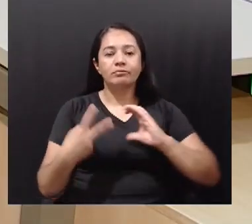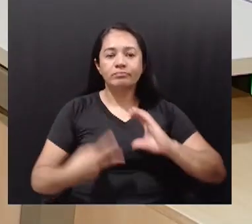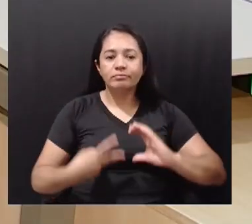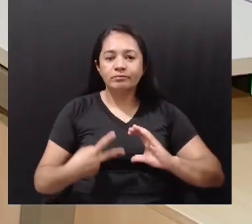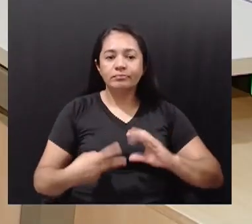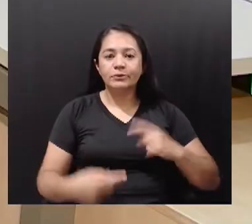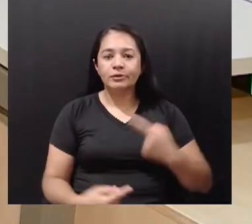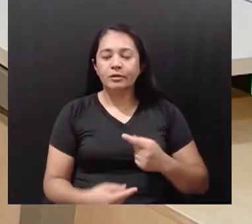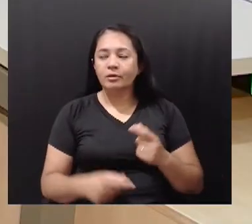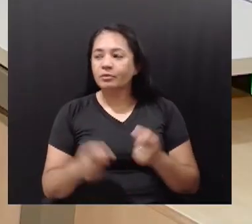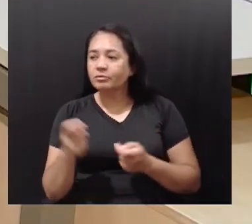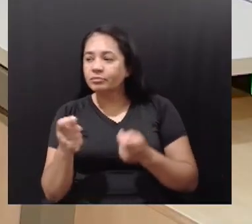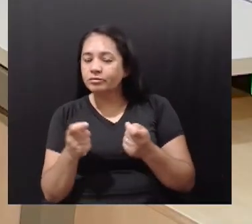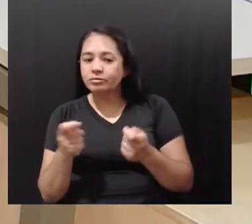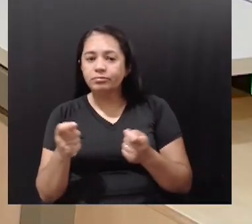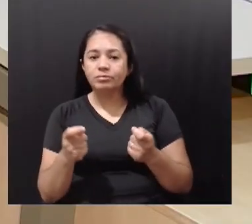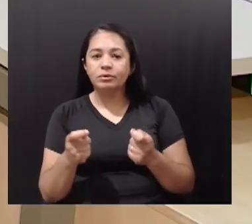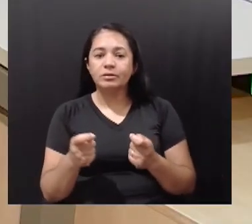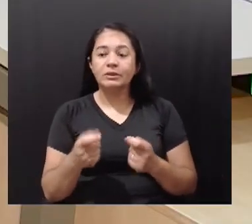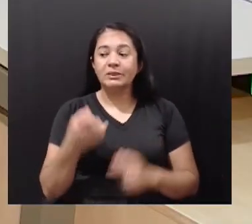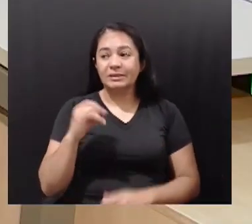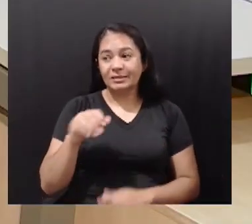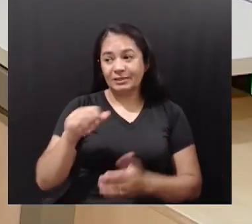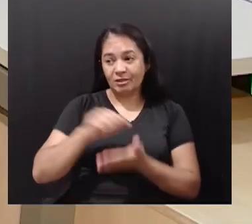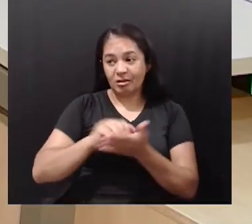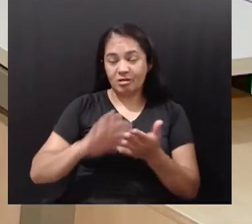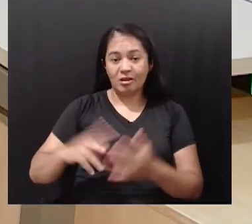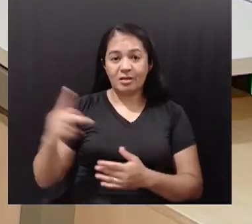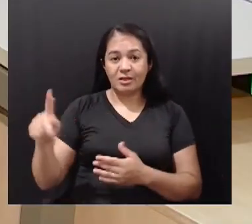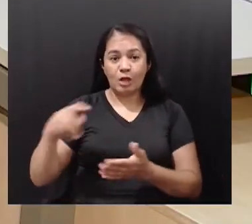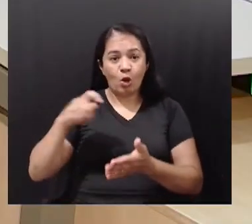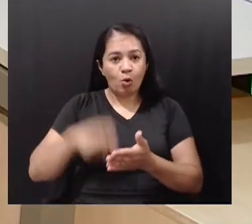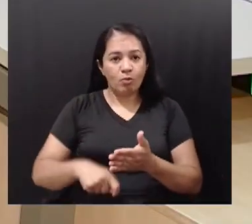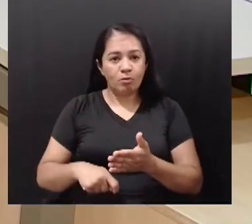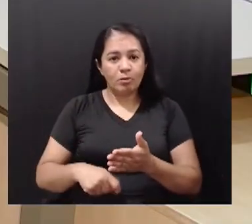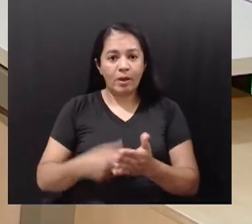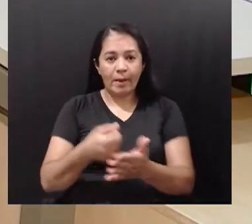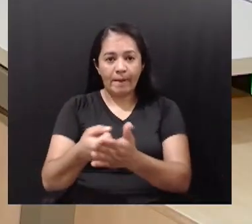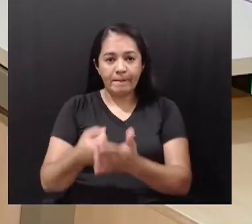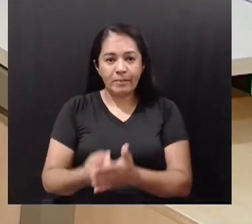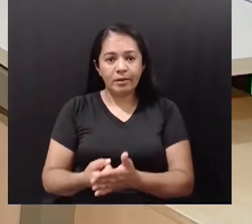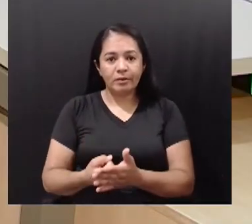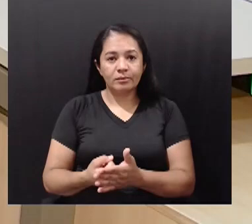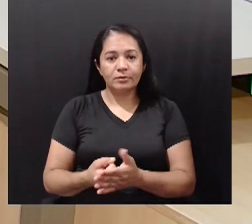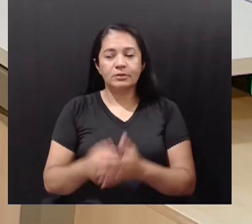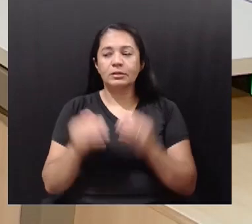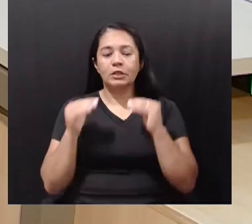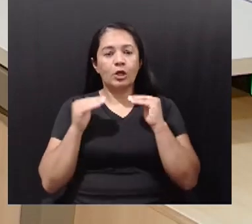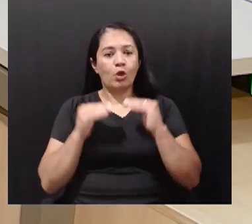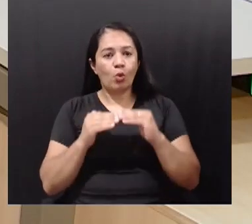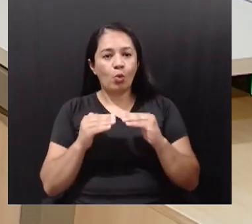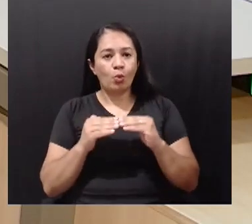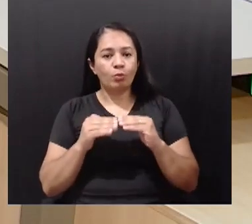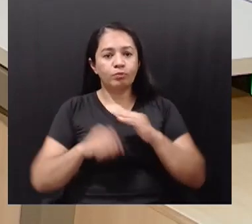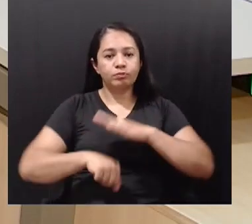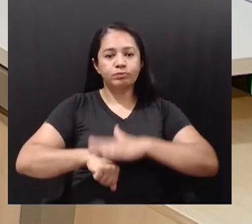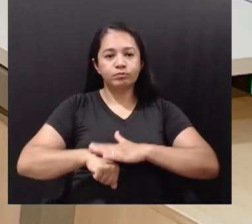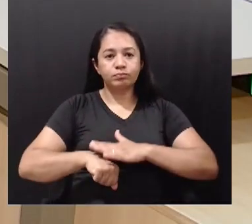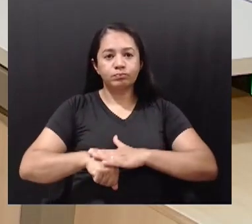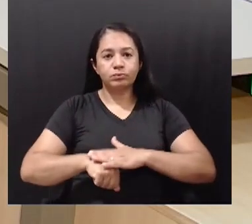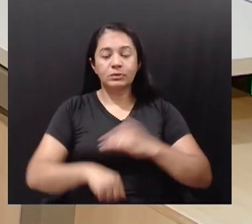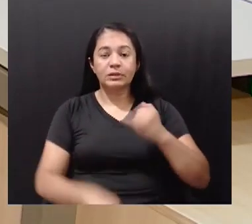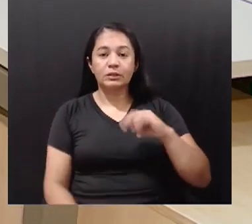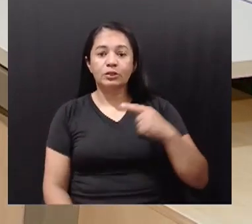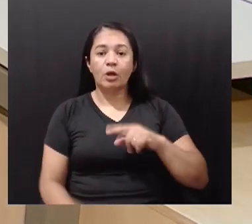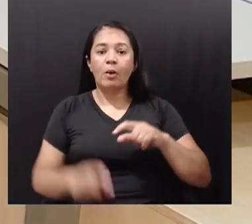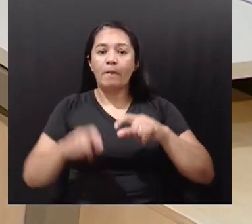de referência se aquelas atividades contratadas e pagas pela Câmara estão sendo exercidas. E se a gente puder contribuir